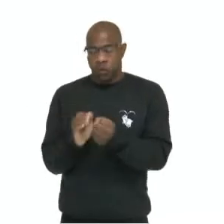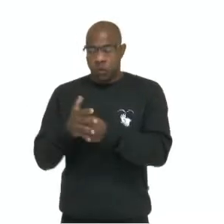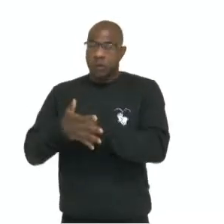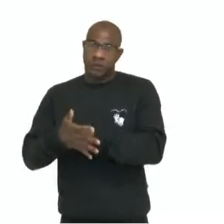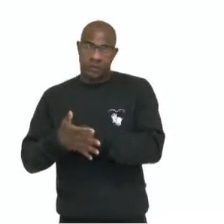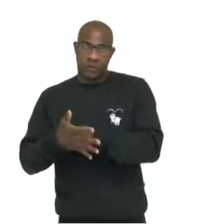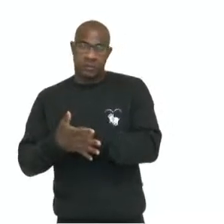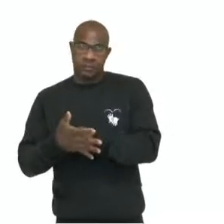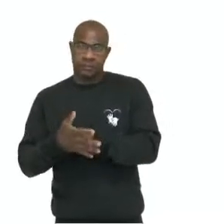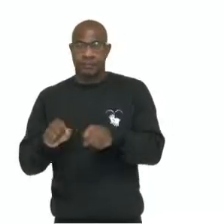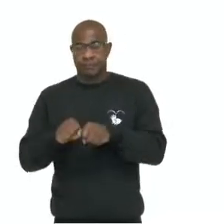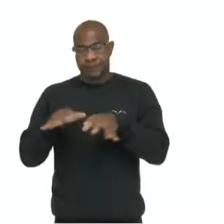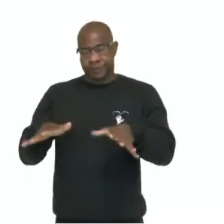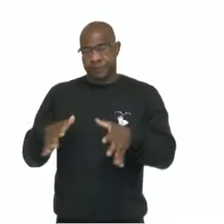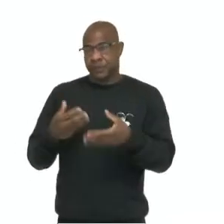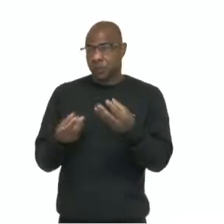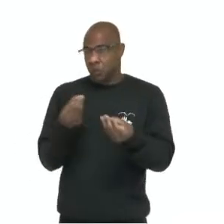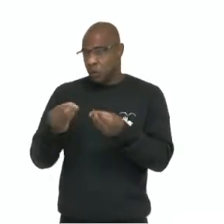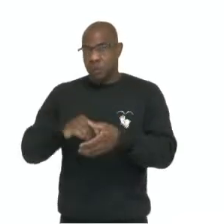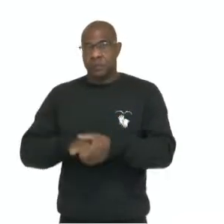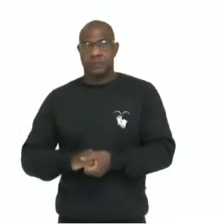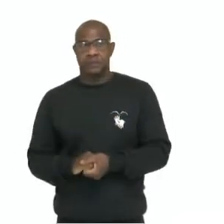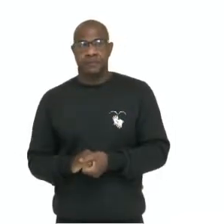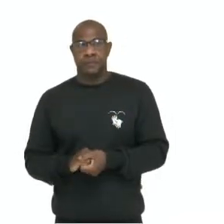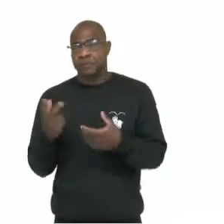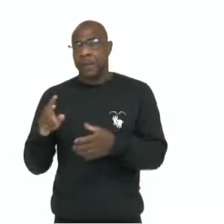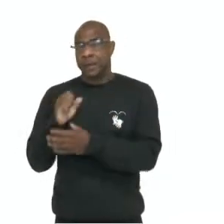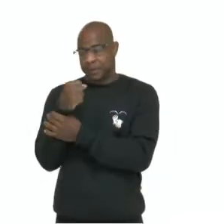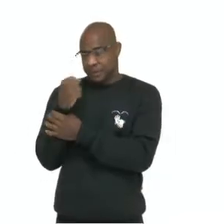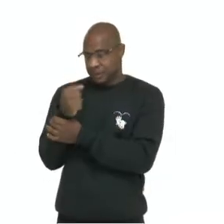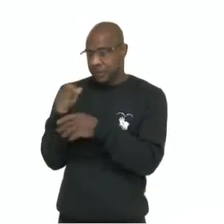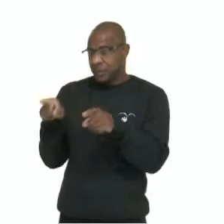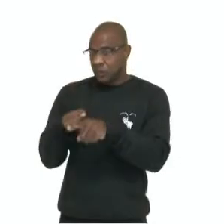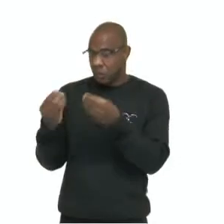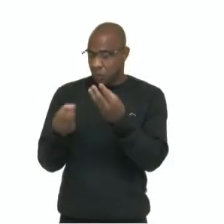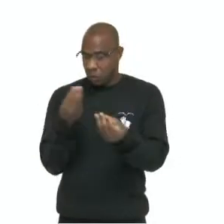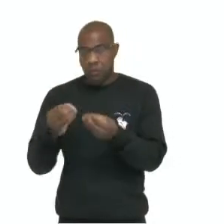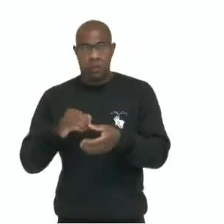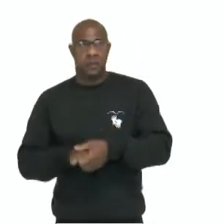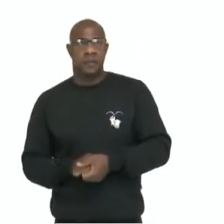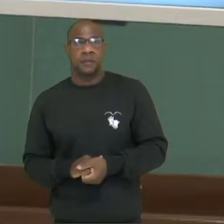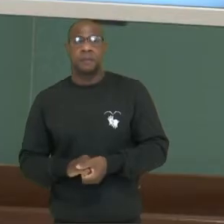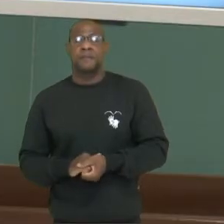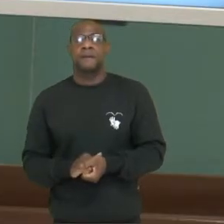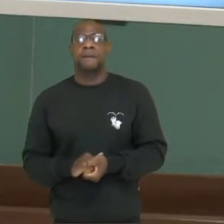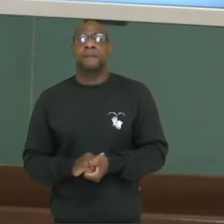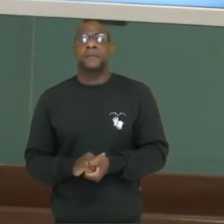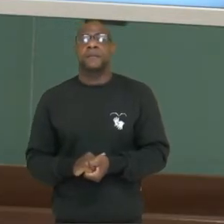para chegar a compostos com potencial terapêutico, diz Urechino, a agência FAPESP.